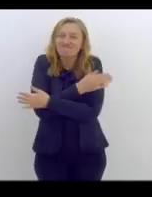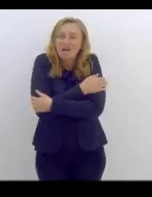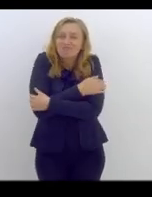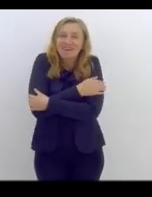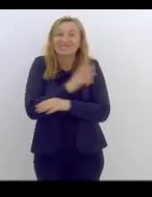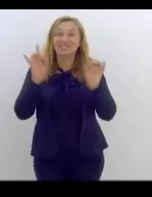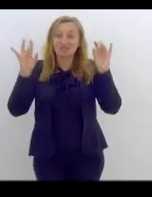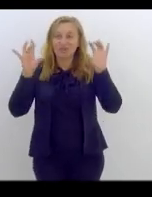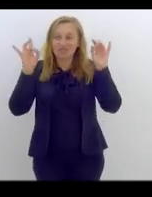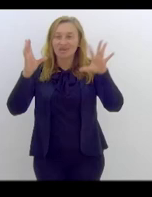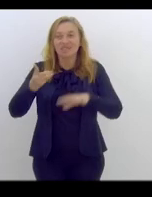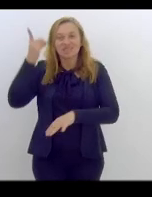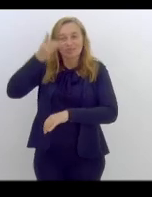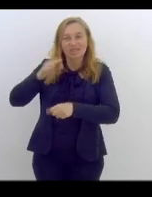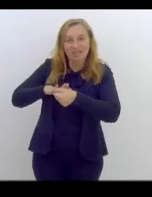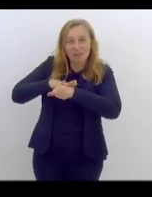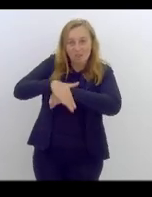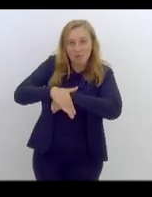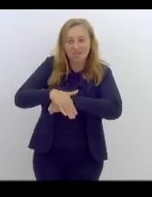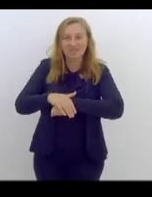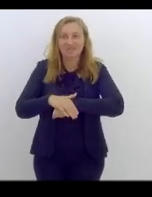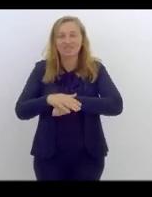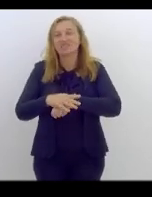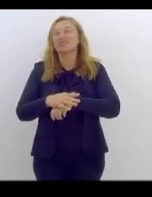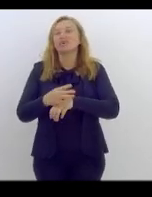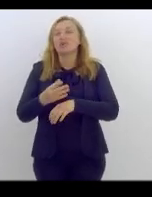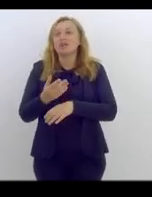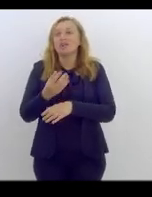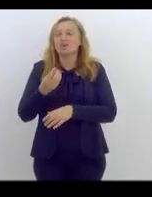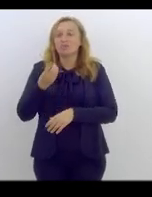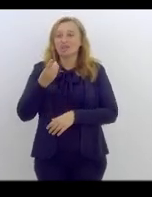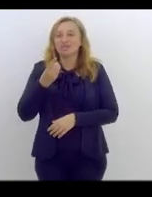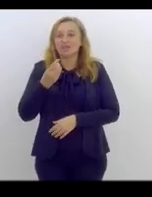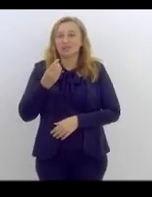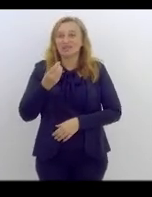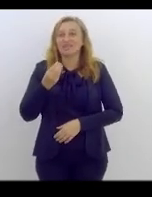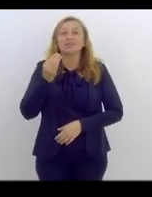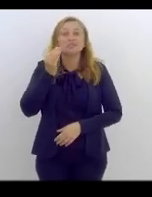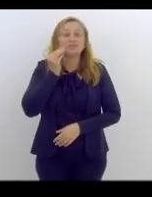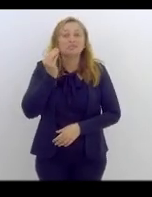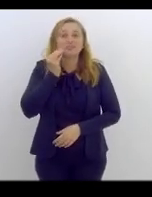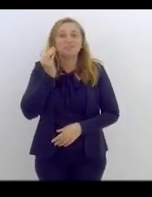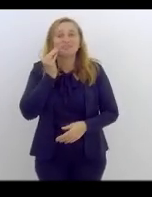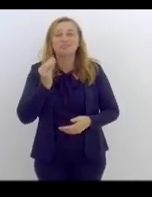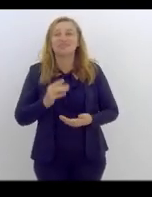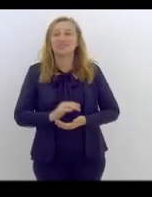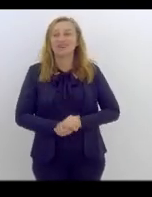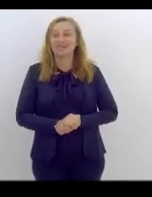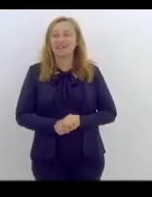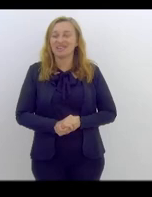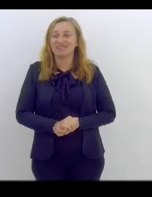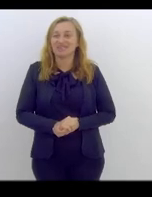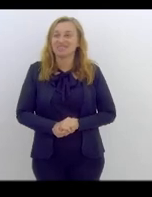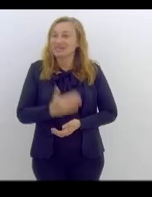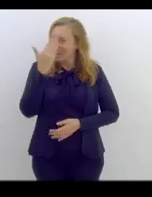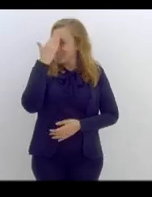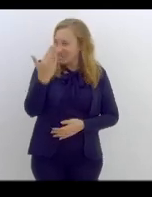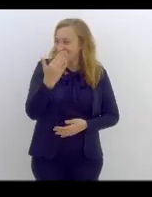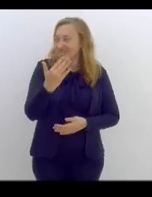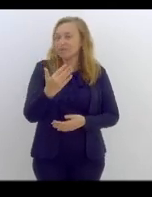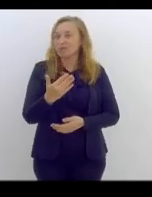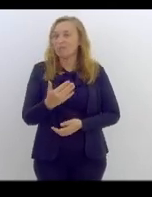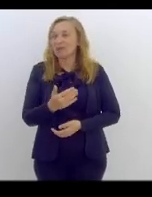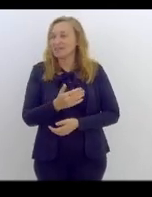em especial para a deputada Mônica Francisco pela homenagem de hoje, pela medalha Ruth de Souza. Eu agradeço